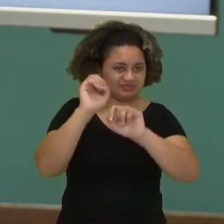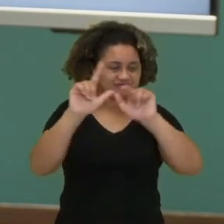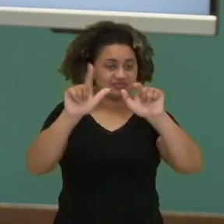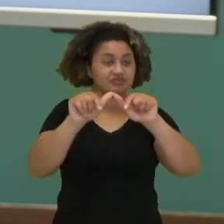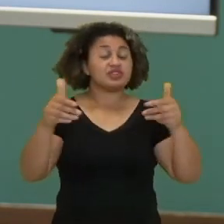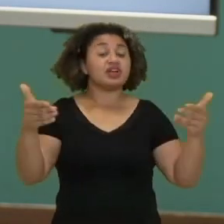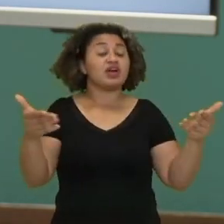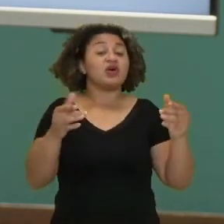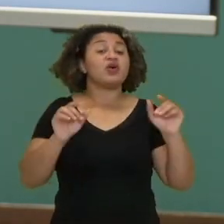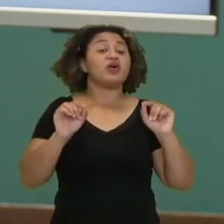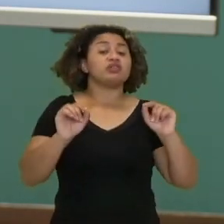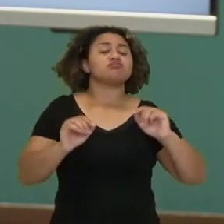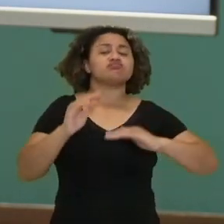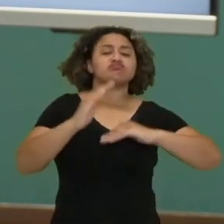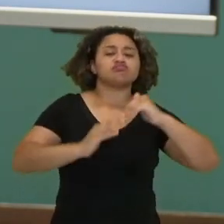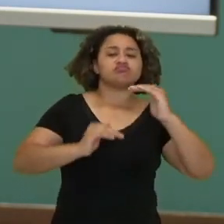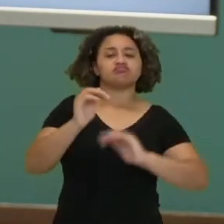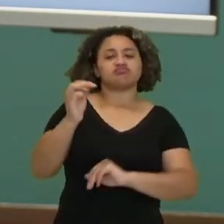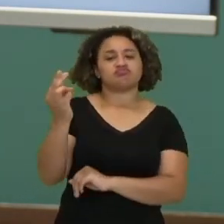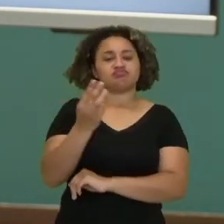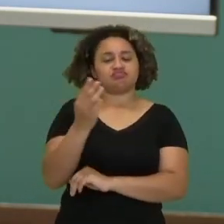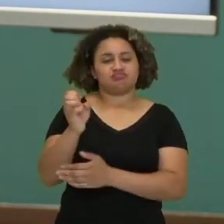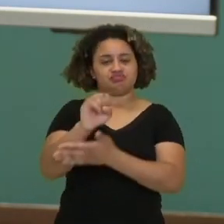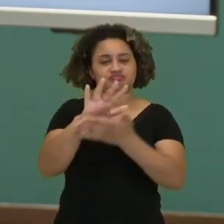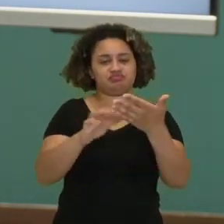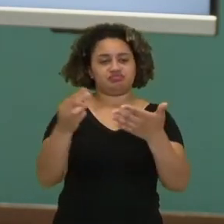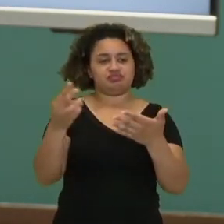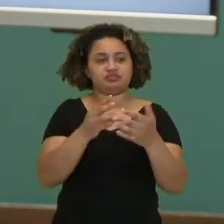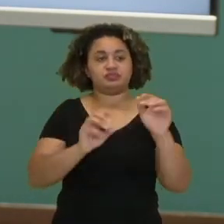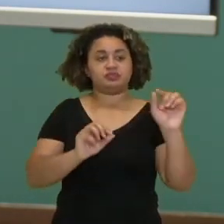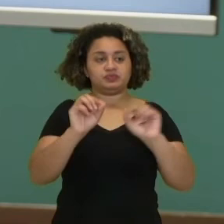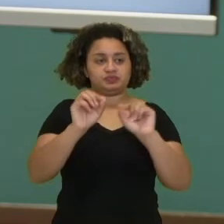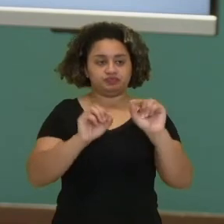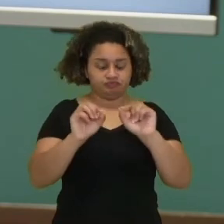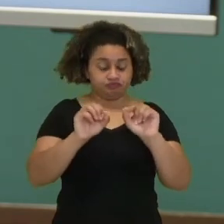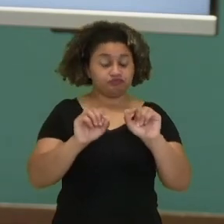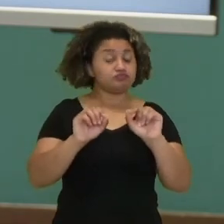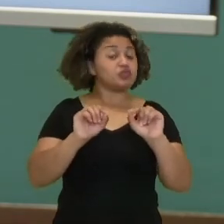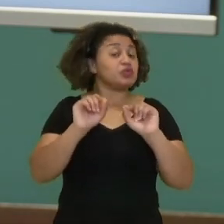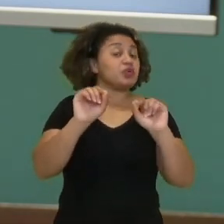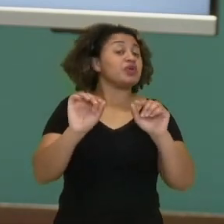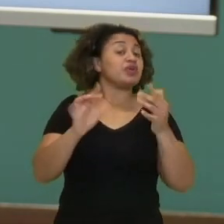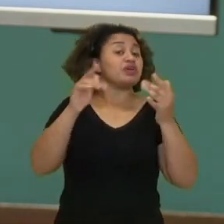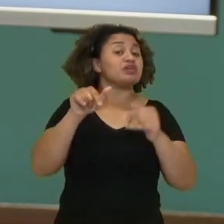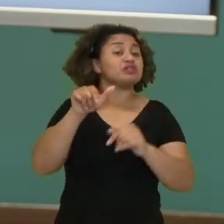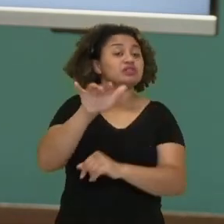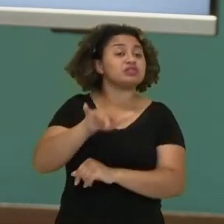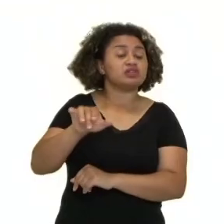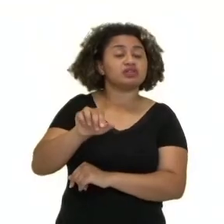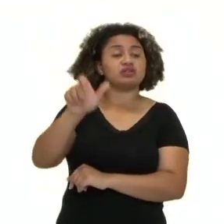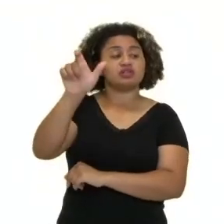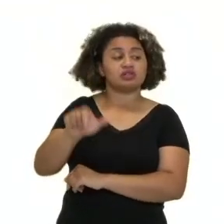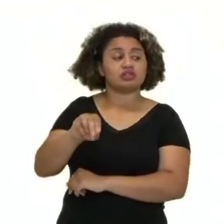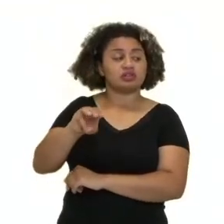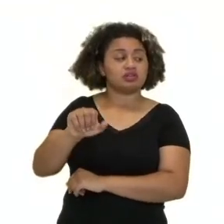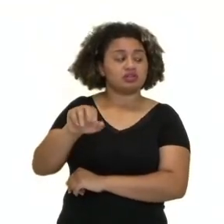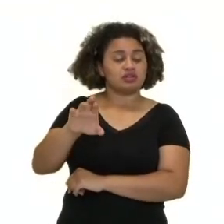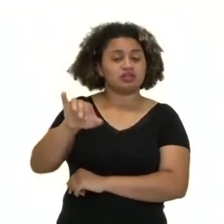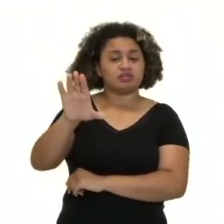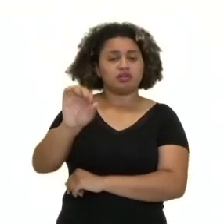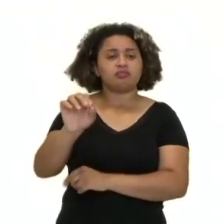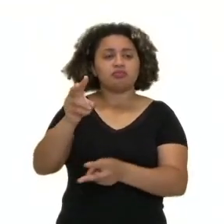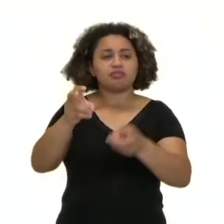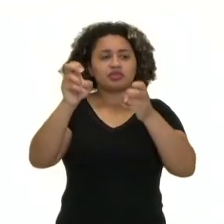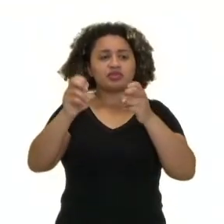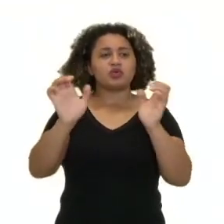vamos lá agora para o praticando 3. No praticando 3, Marcos percebeu